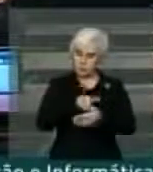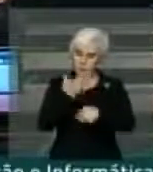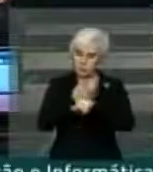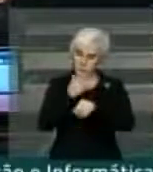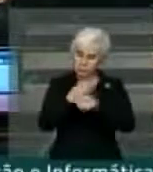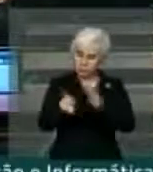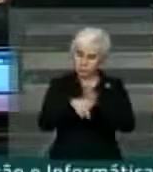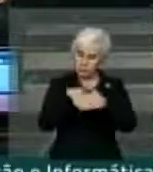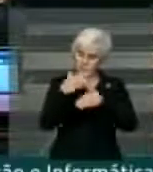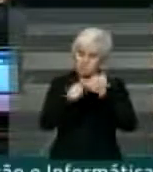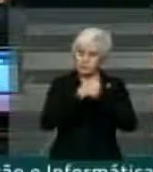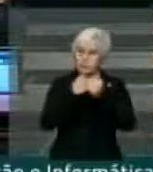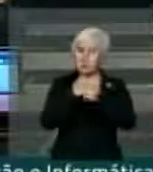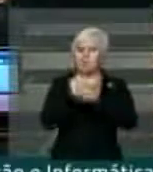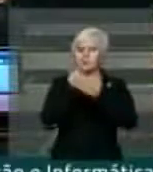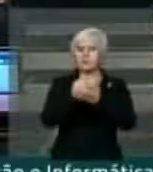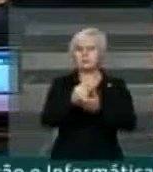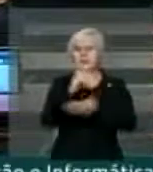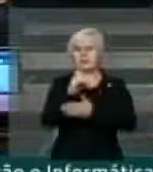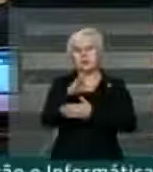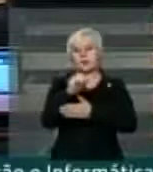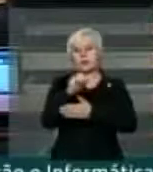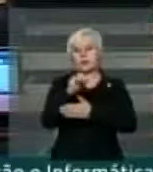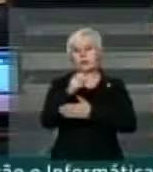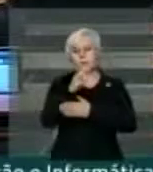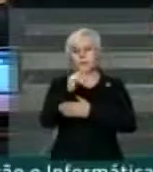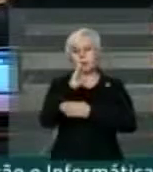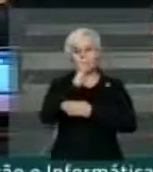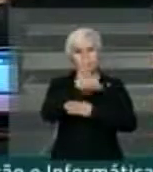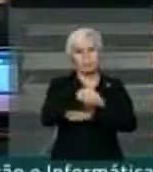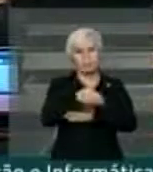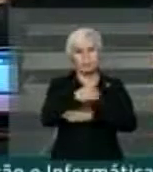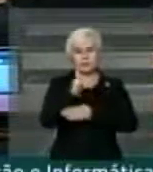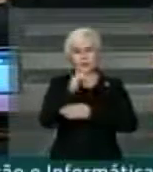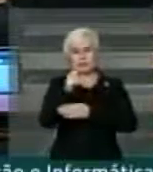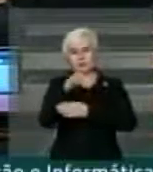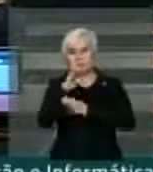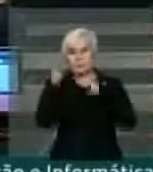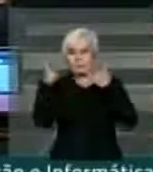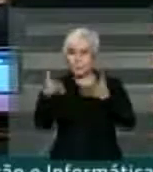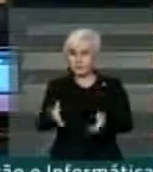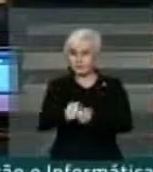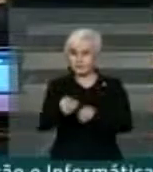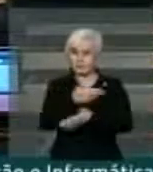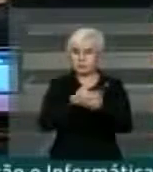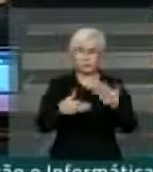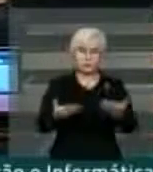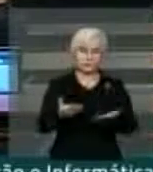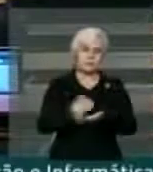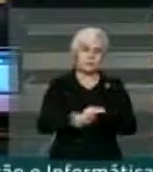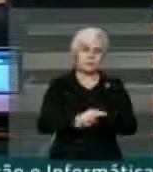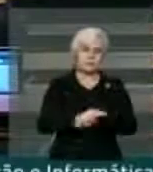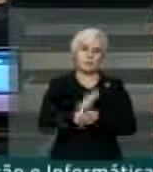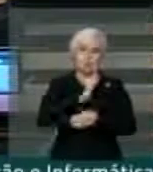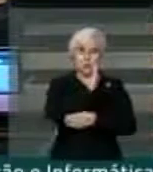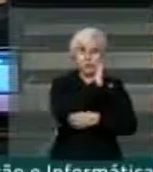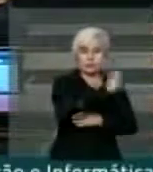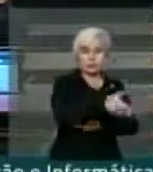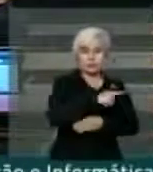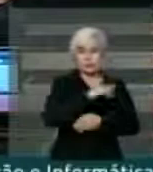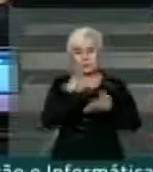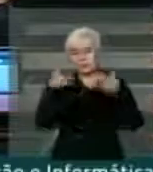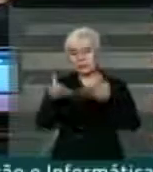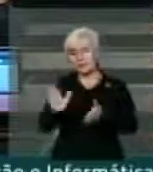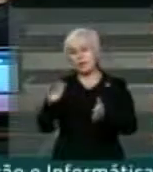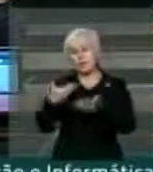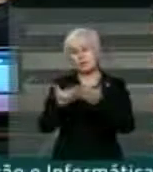dimensão da democracia, que é a democracia direta e a democracia participativa. Há 25 anos a Constituição estabelece mecanismo de democracia direta e participativa. Até hoje o